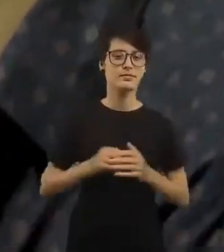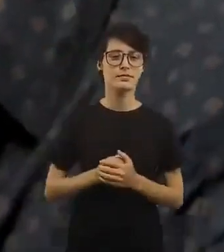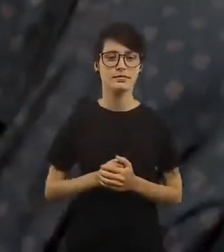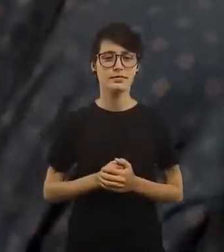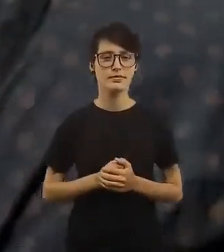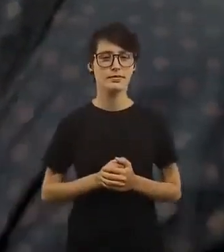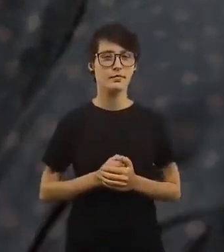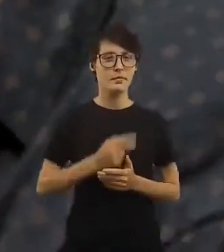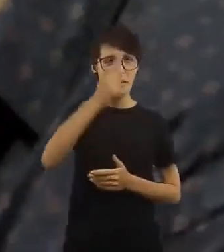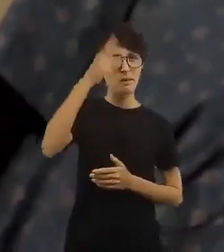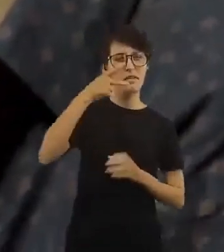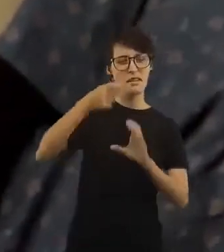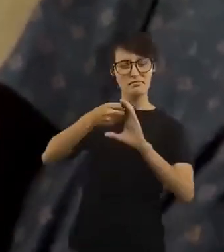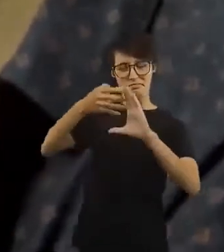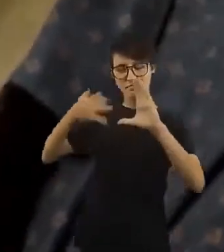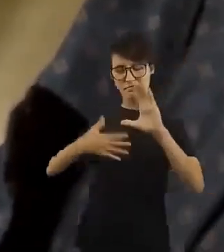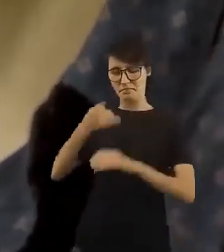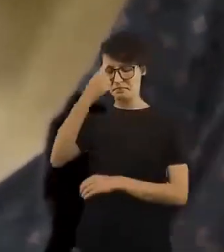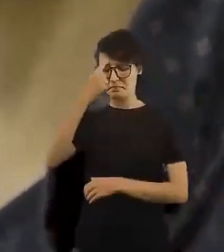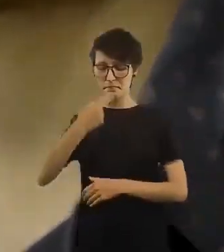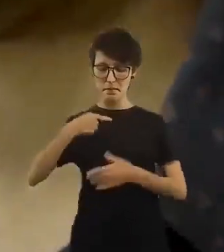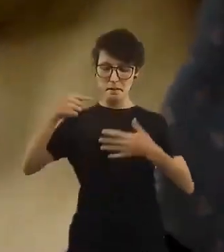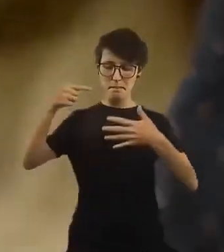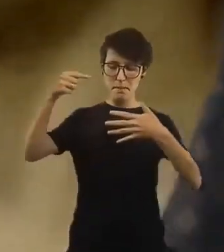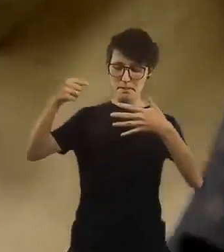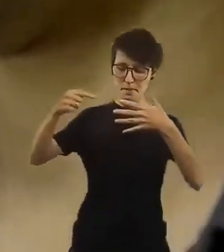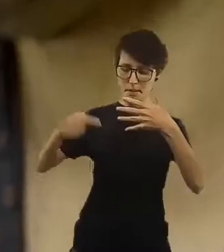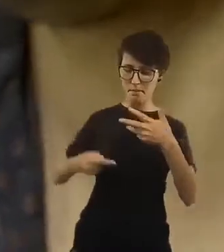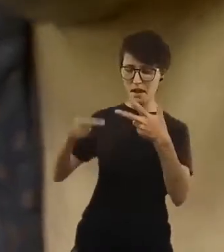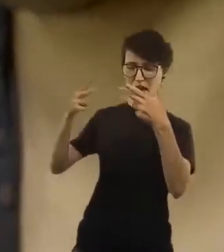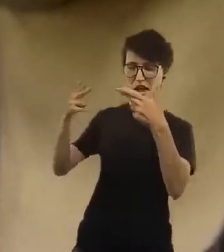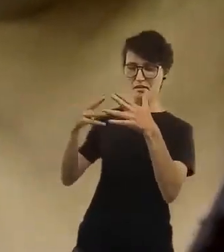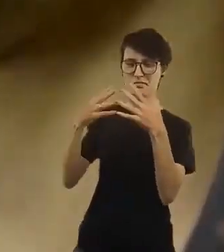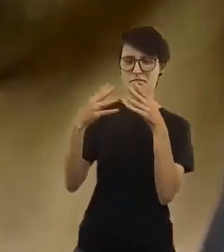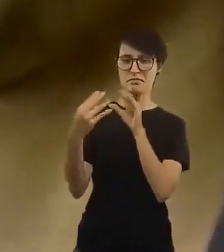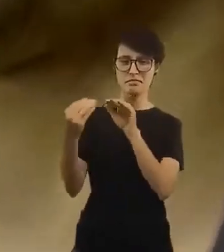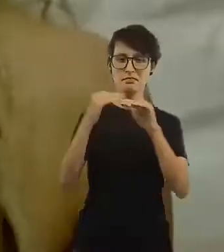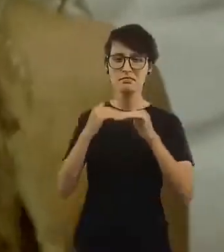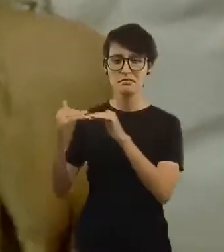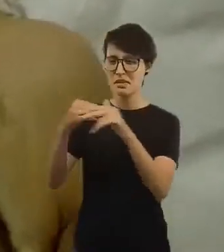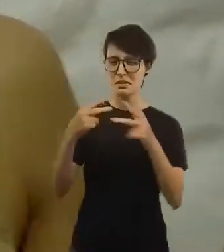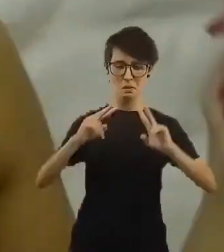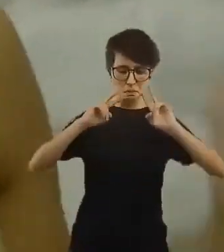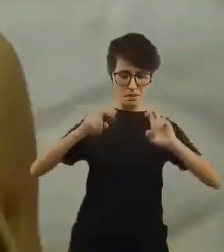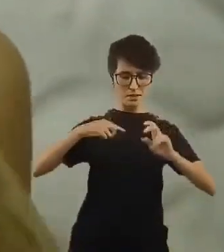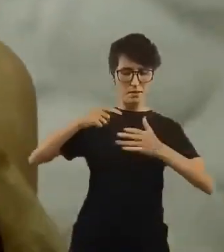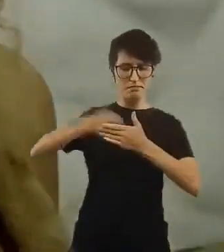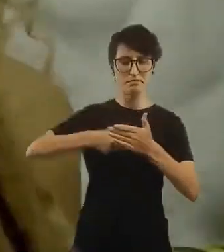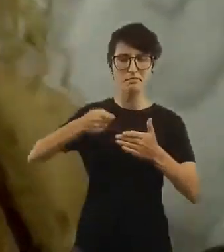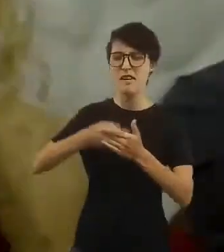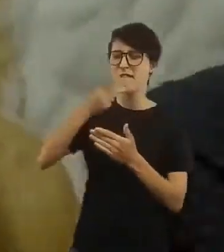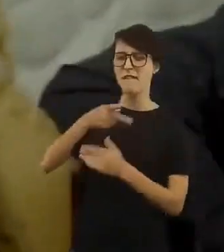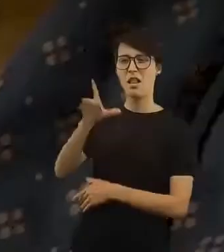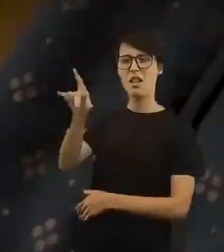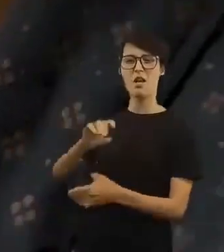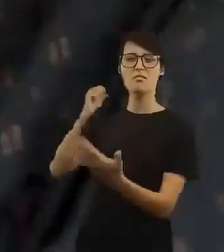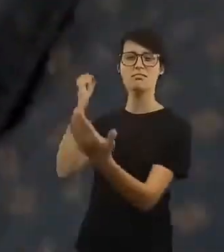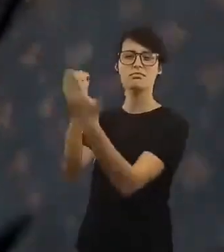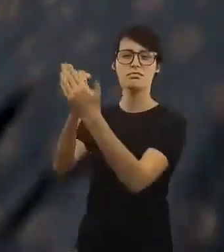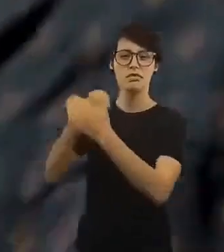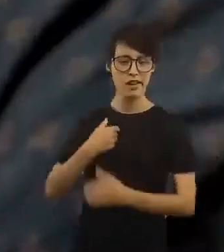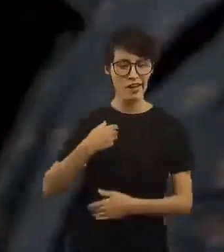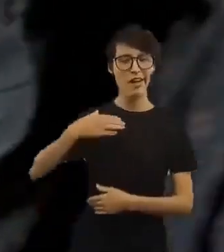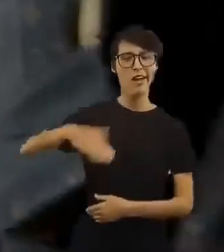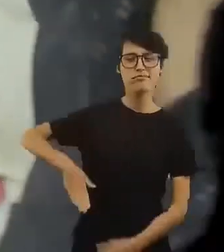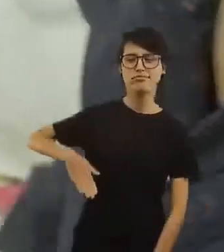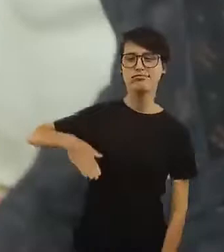Definir pra ser deles mais uma. Nem sequer reparou na luta. Mal me olhou, definiu minha conduta. Foi na rua que eu me criei.